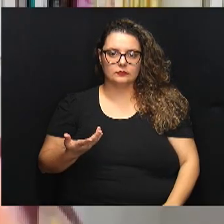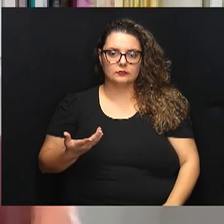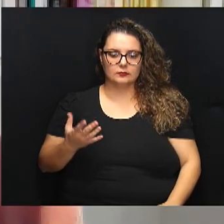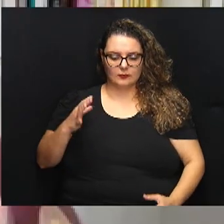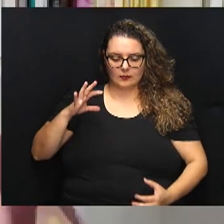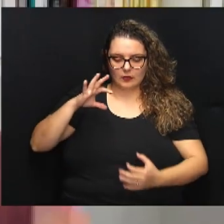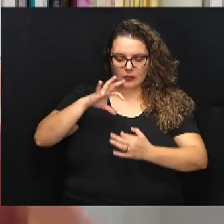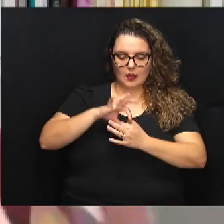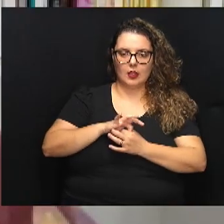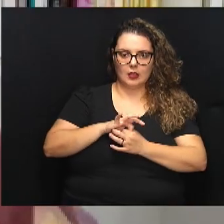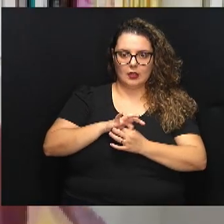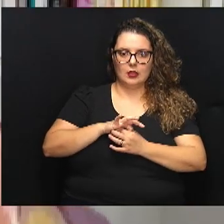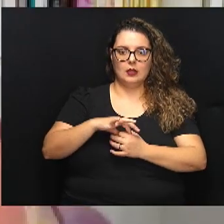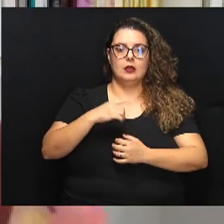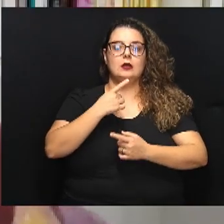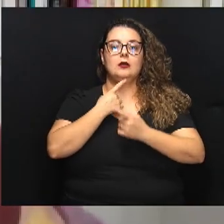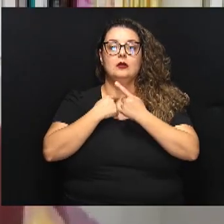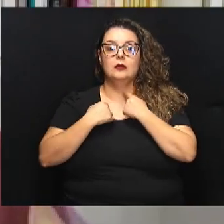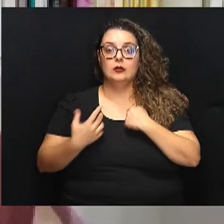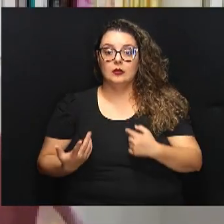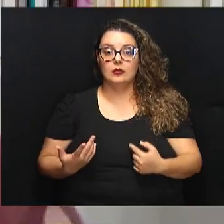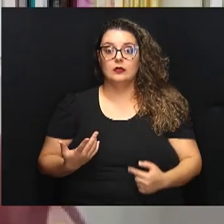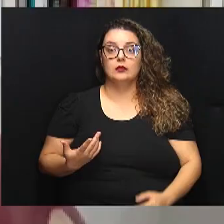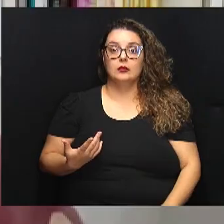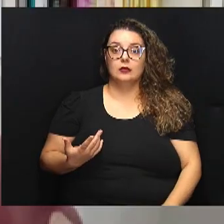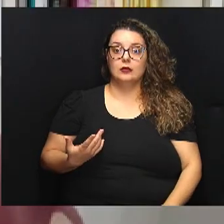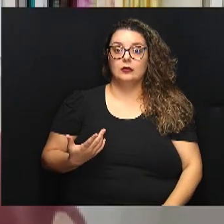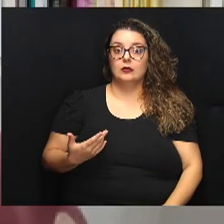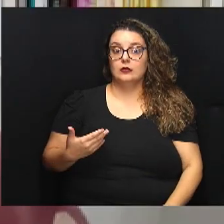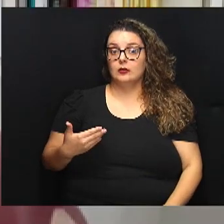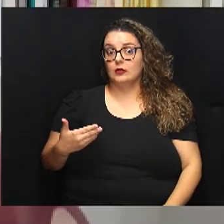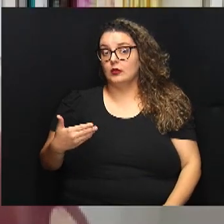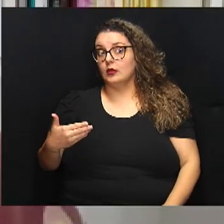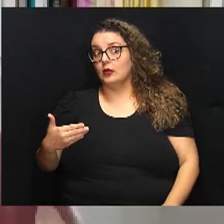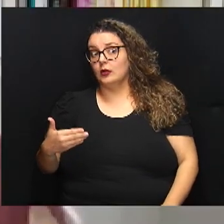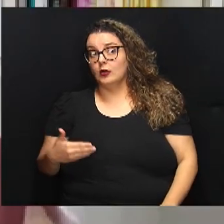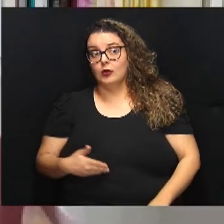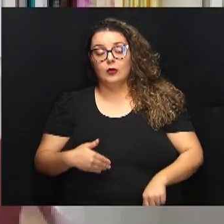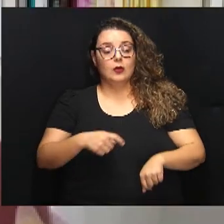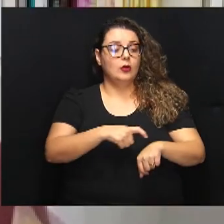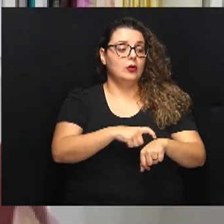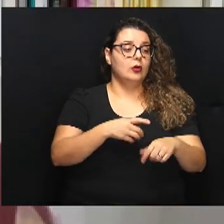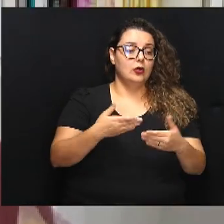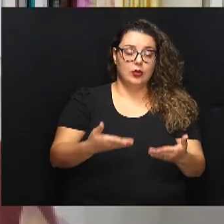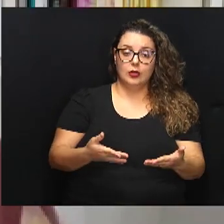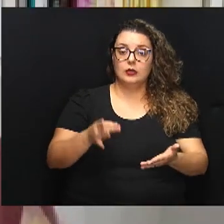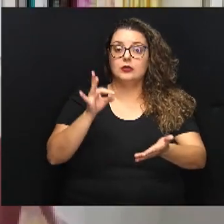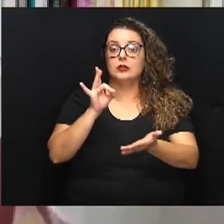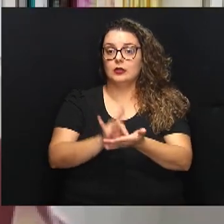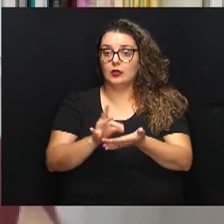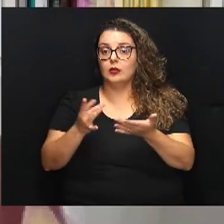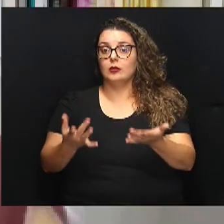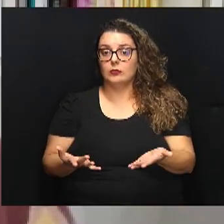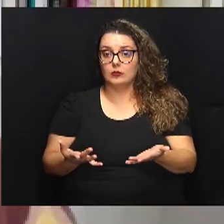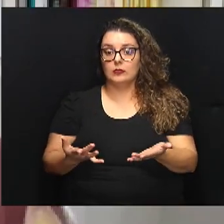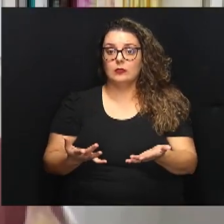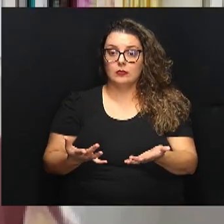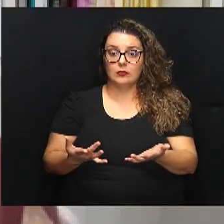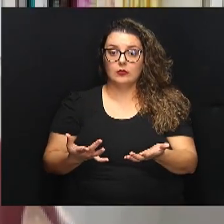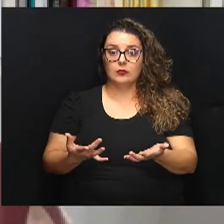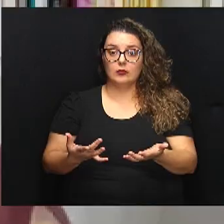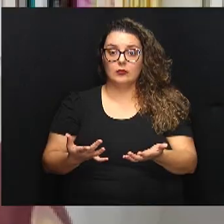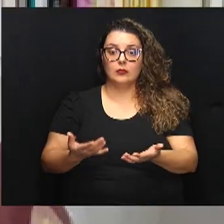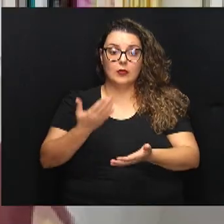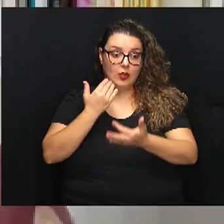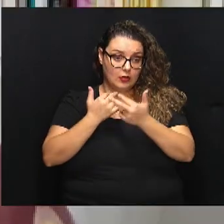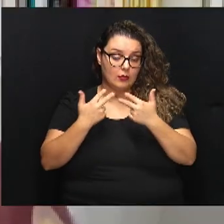conectada com as vontades, a fome, o momento, para ver se realmente ela quer ou não